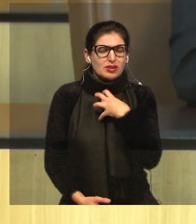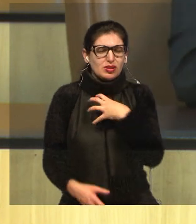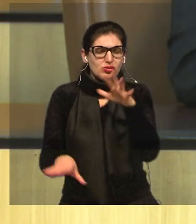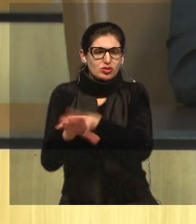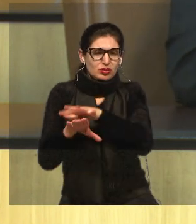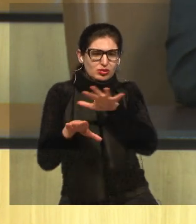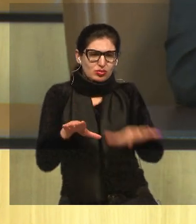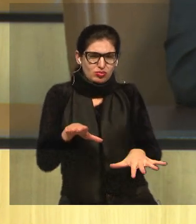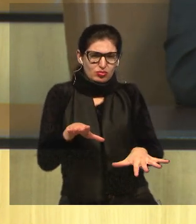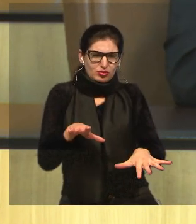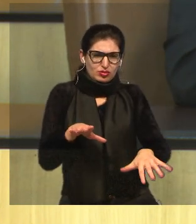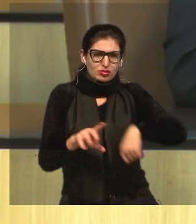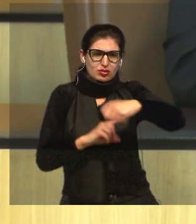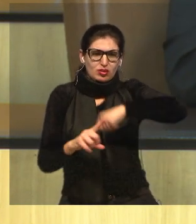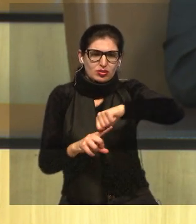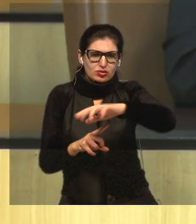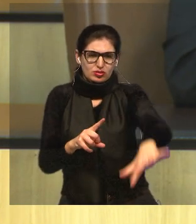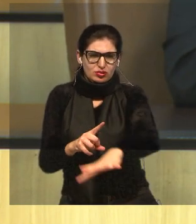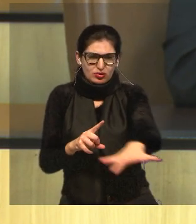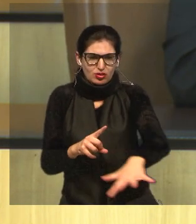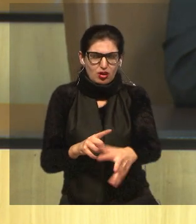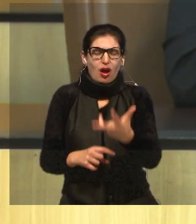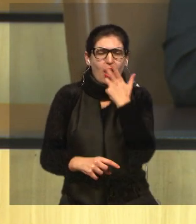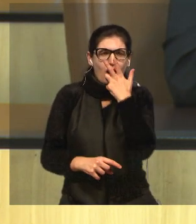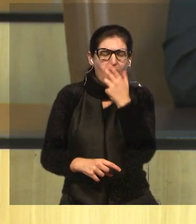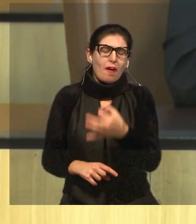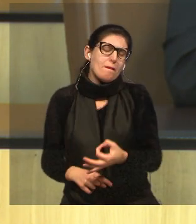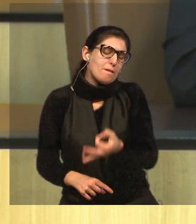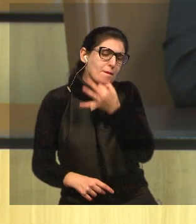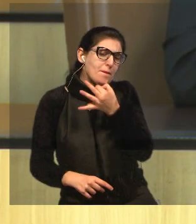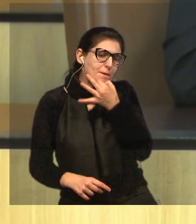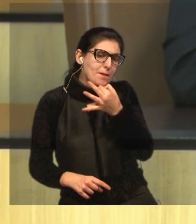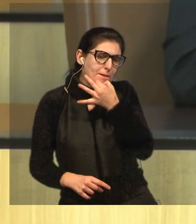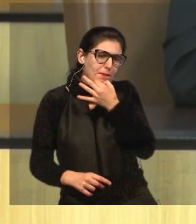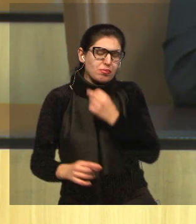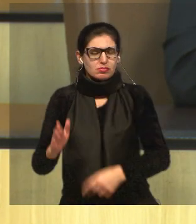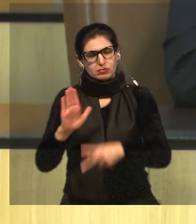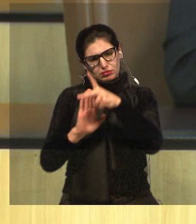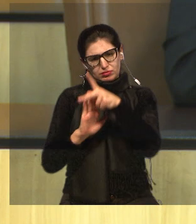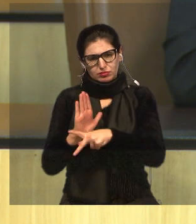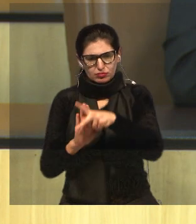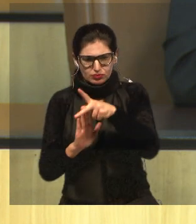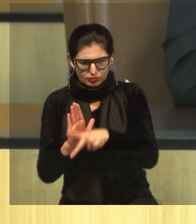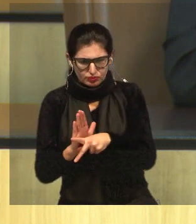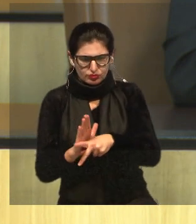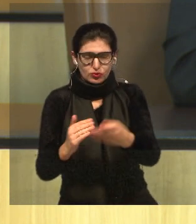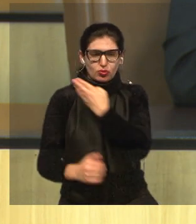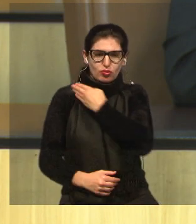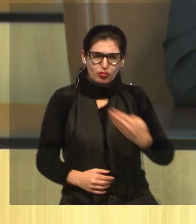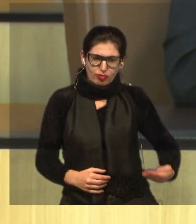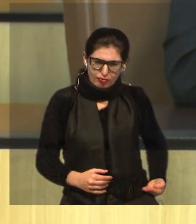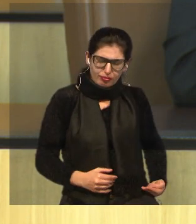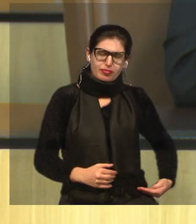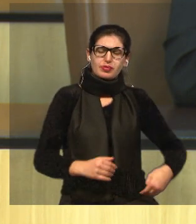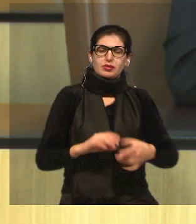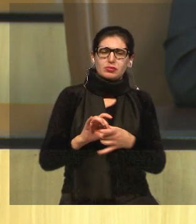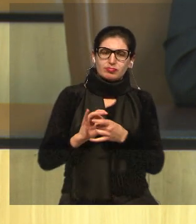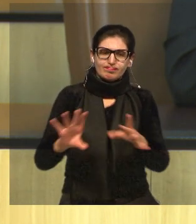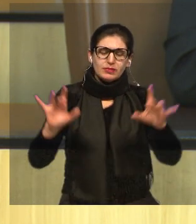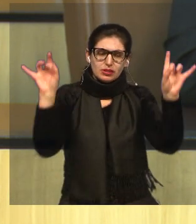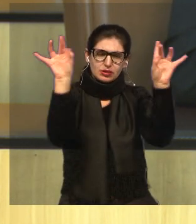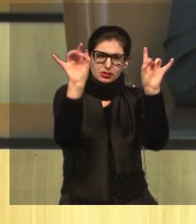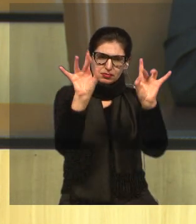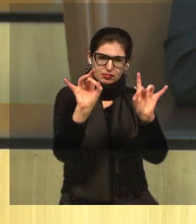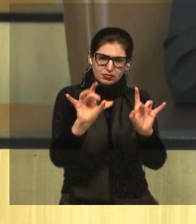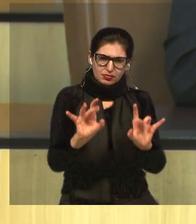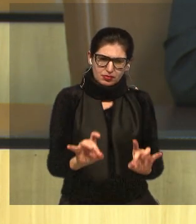excluídas na sociedade. E eu acho que essas políticas públicas voltadas a eles dão esperanças para eles se